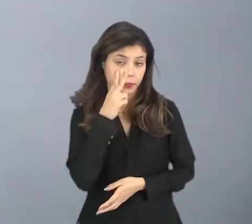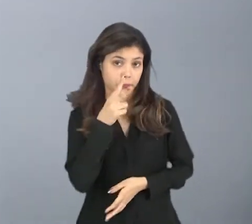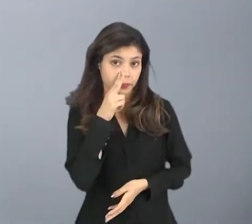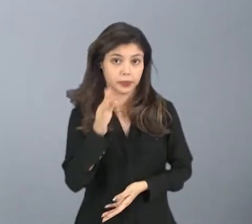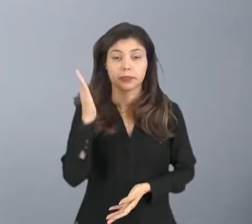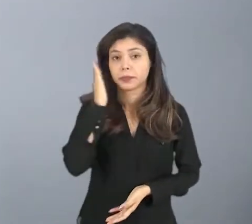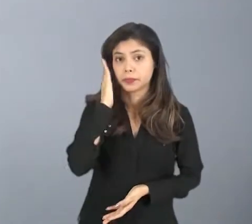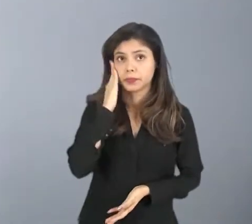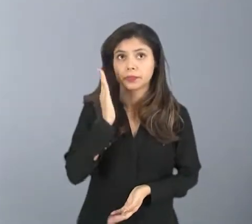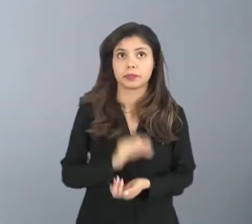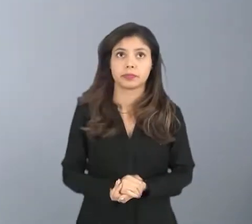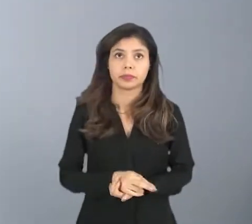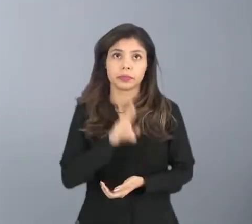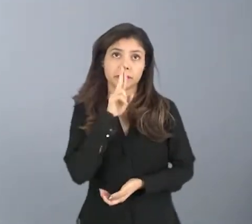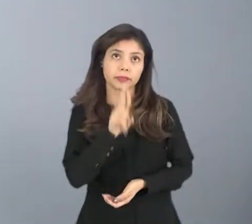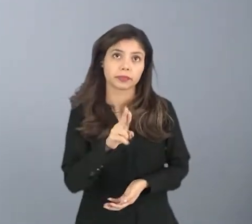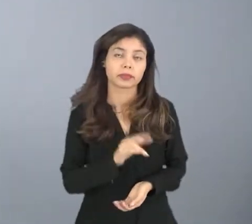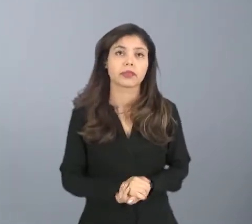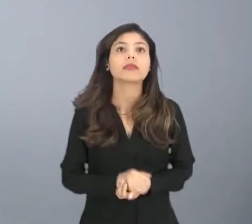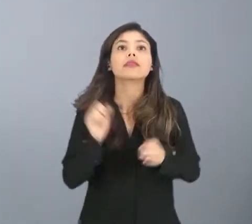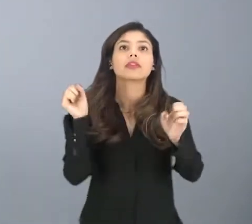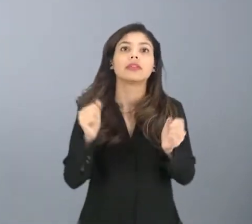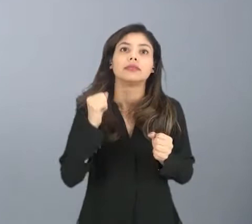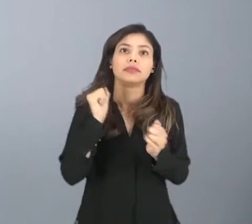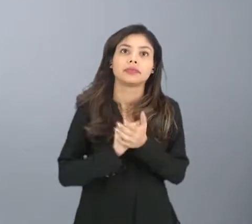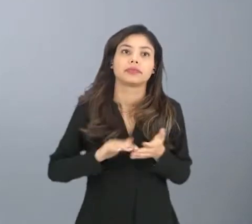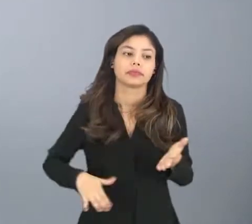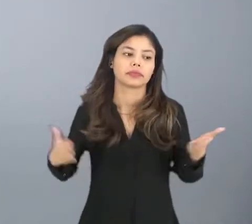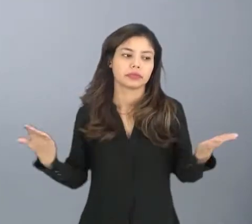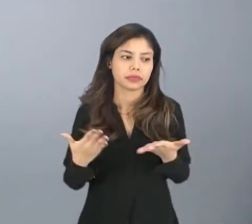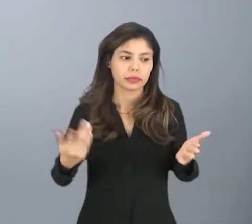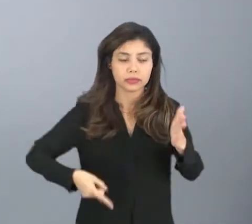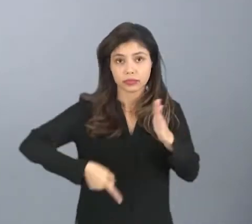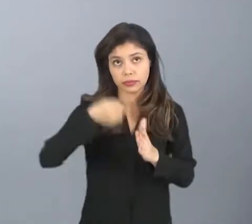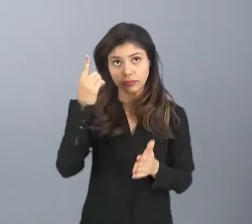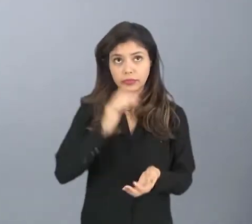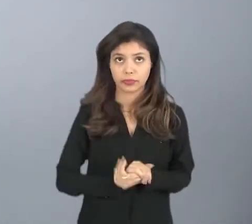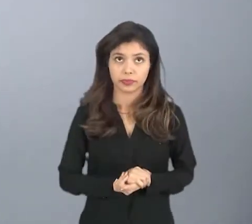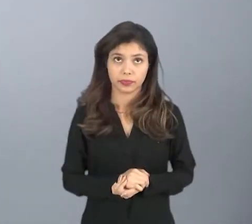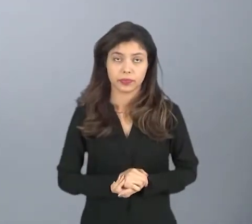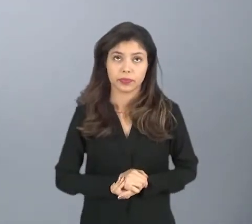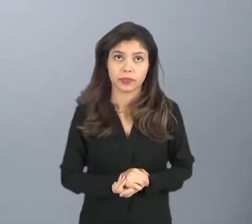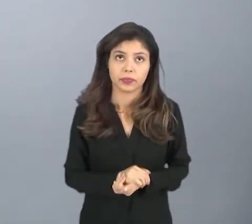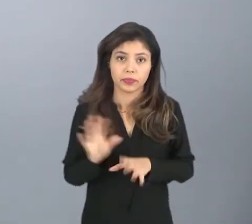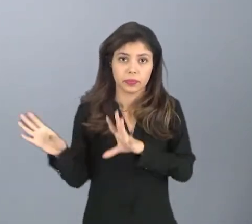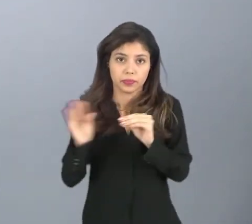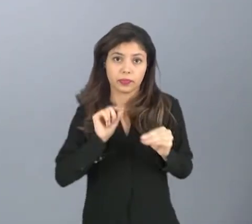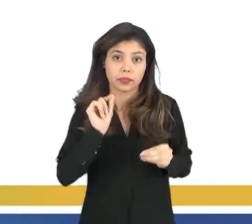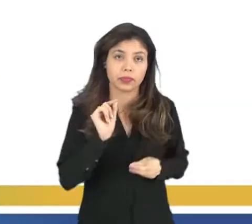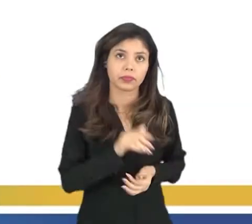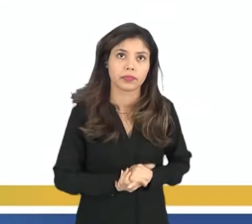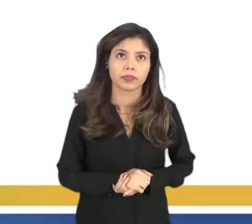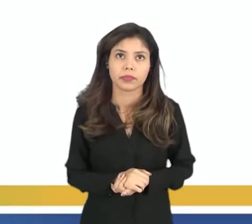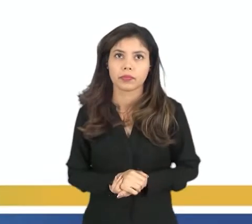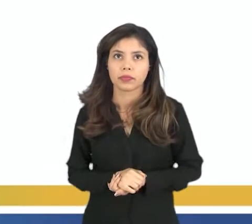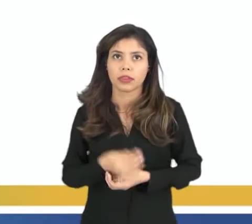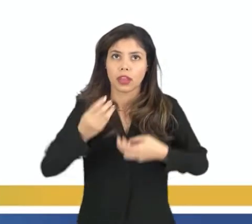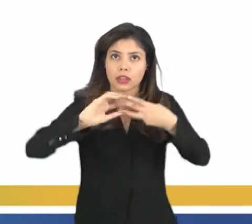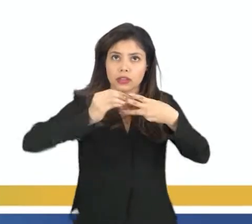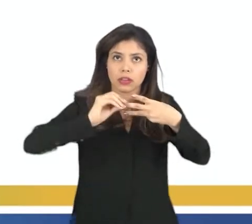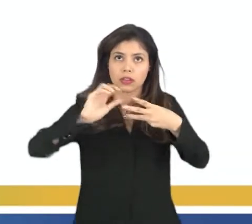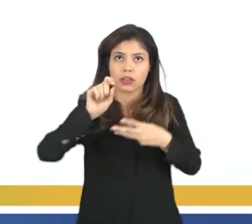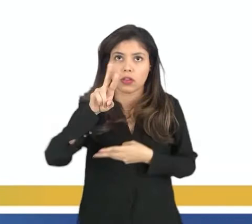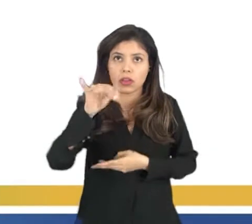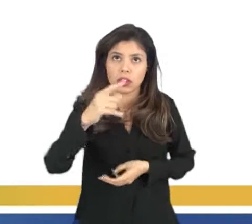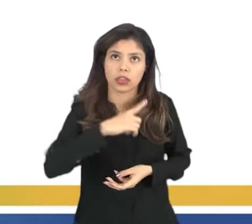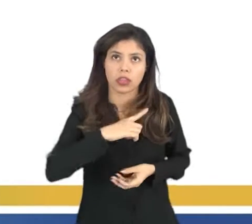gente entendeu, vamos resolver aí as questões exercitando. Na primeira questão, traz aí para vocês o seguinte: as células